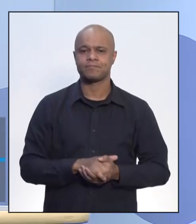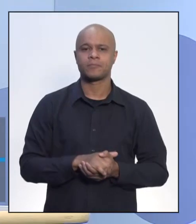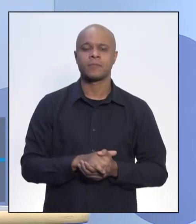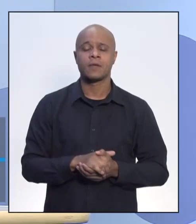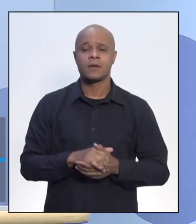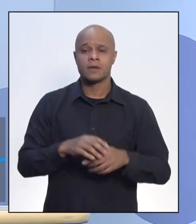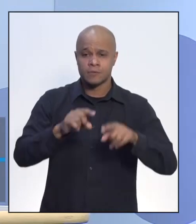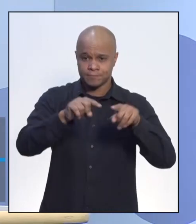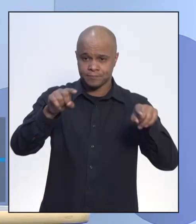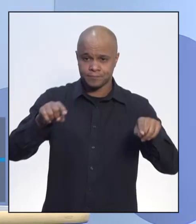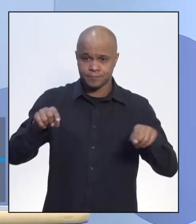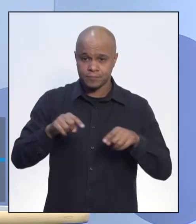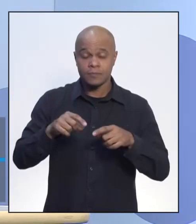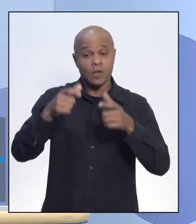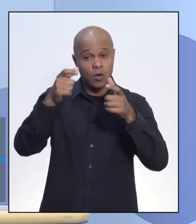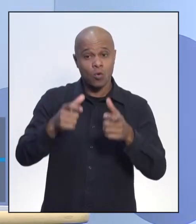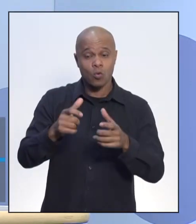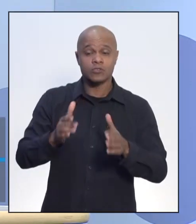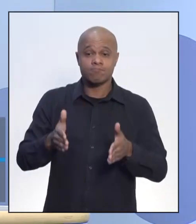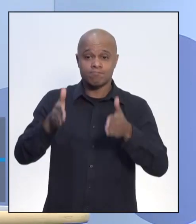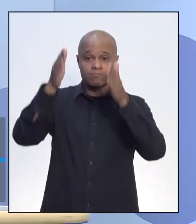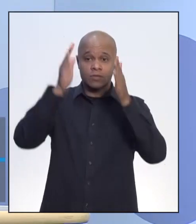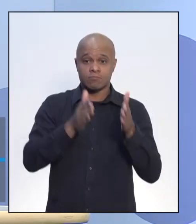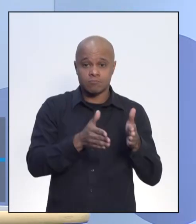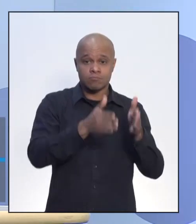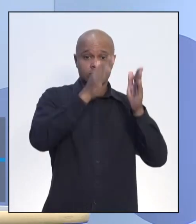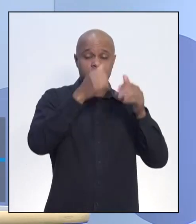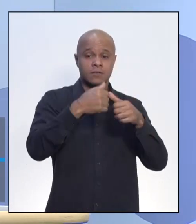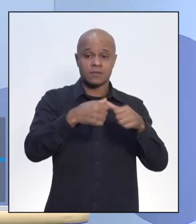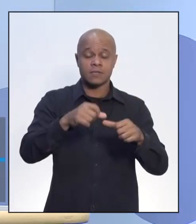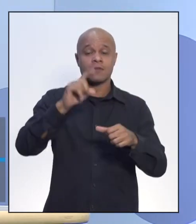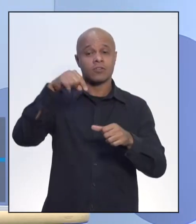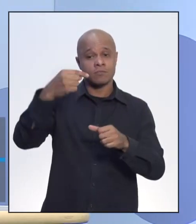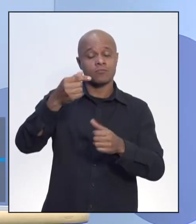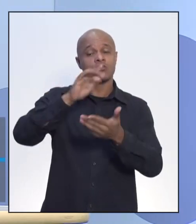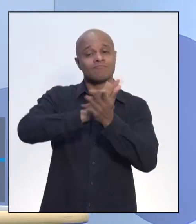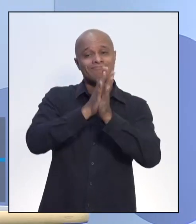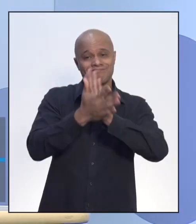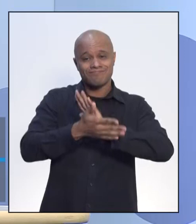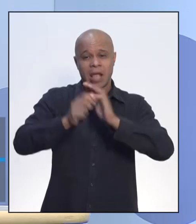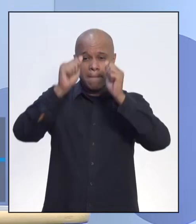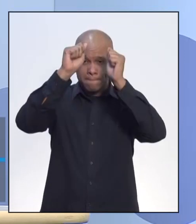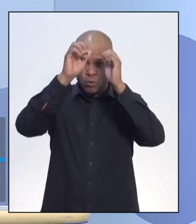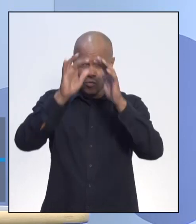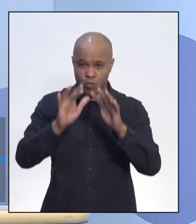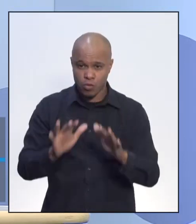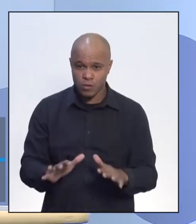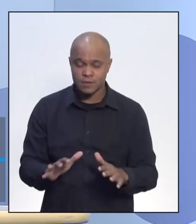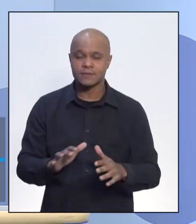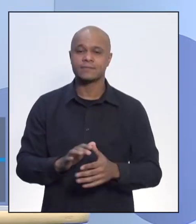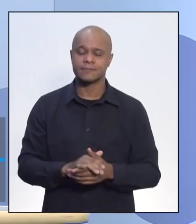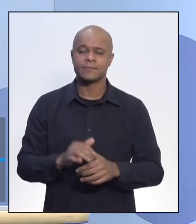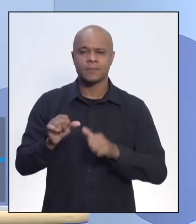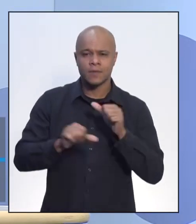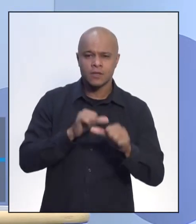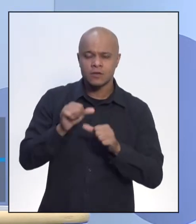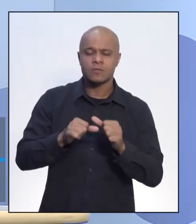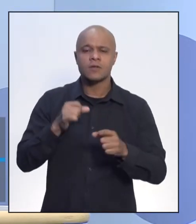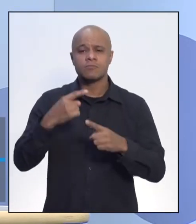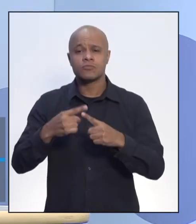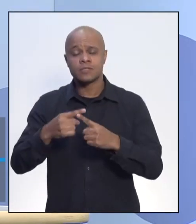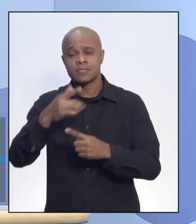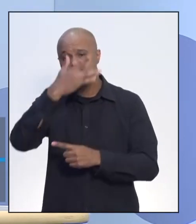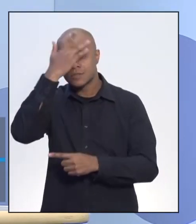marca, a base dos dois edifícios das Torres Gêmeas, né? E foi transformado em grandes espelhos d'água, e em volta